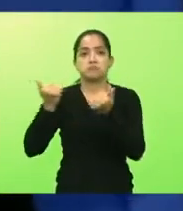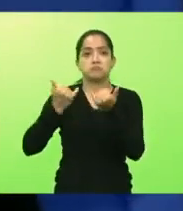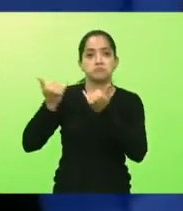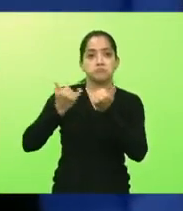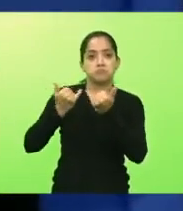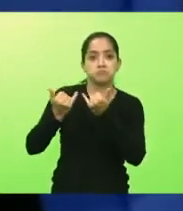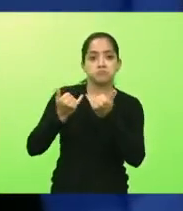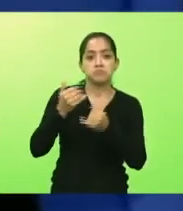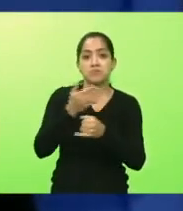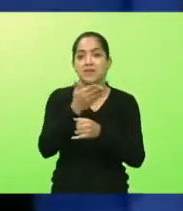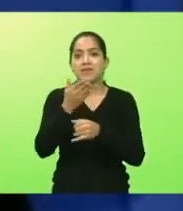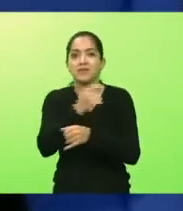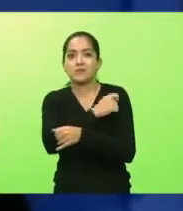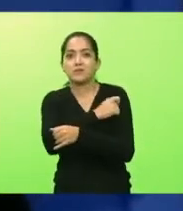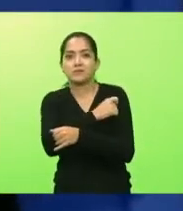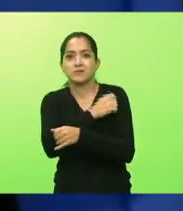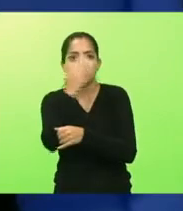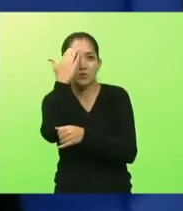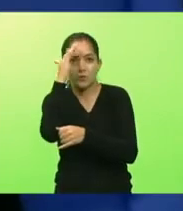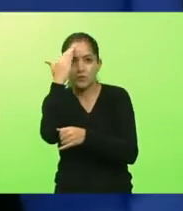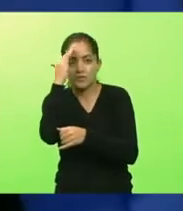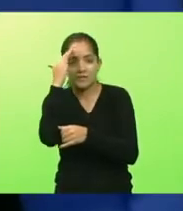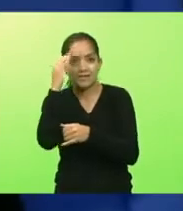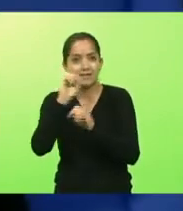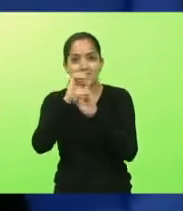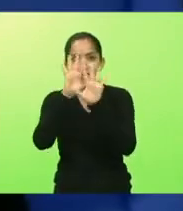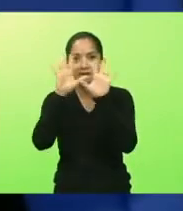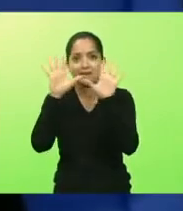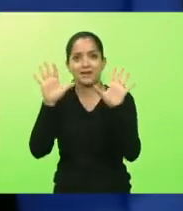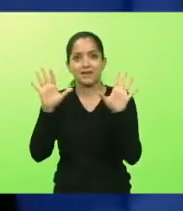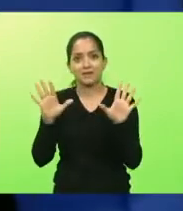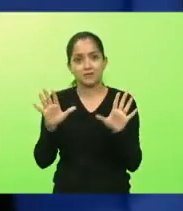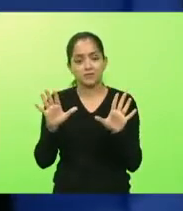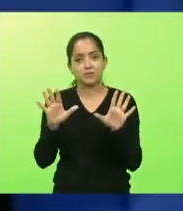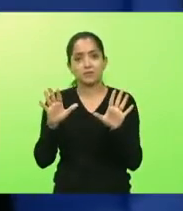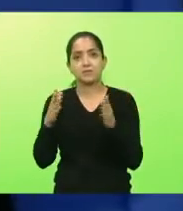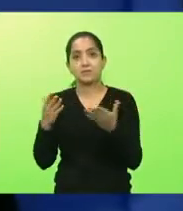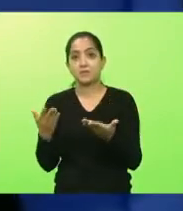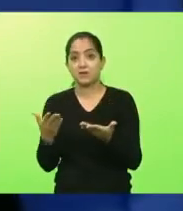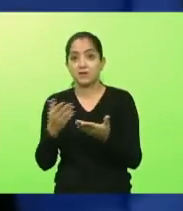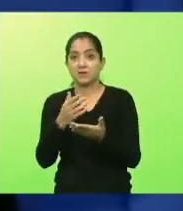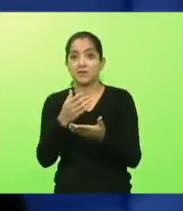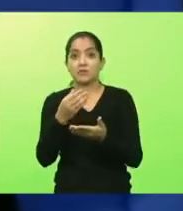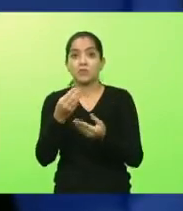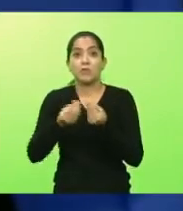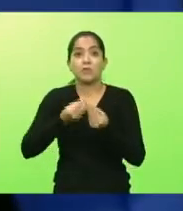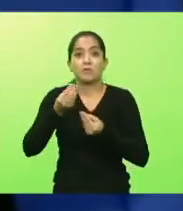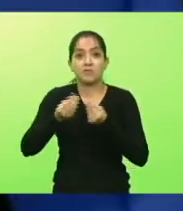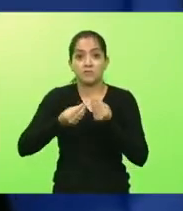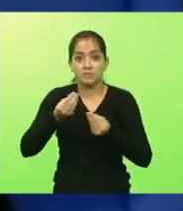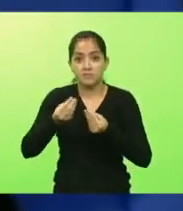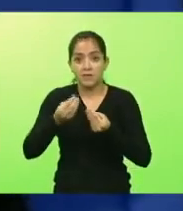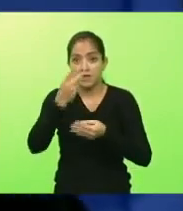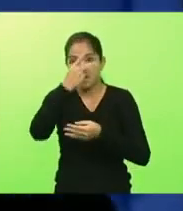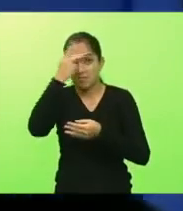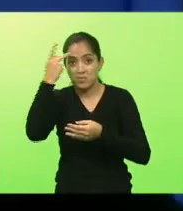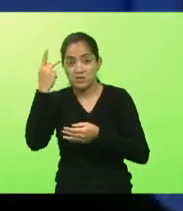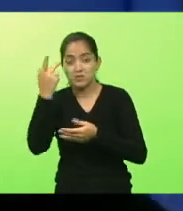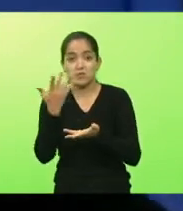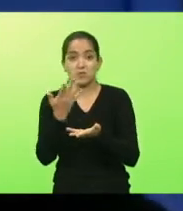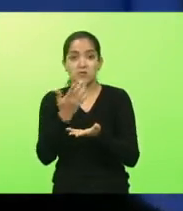não conseguem decodificar essa informação. Então, a gente está transformando alunos, uma geração, em pessoas que não conseguem